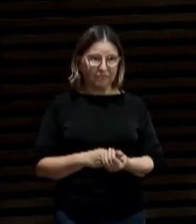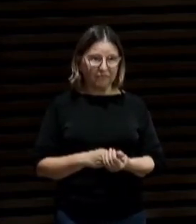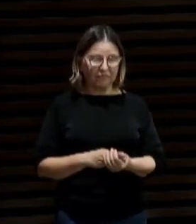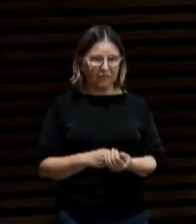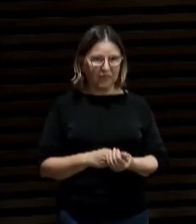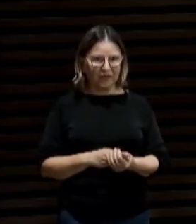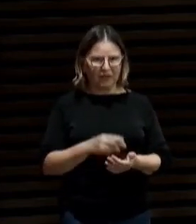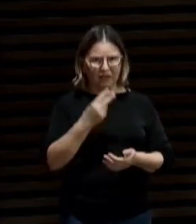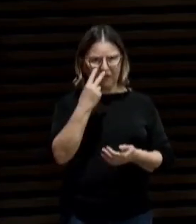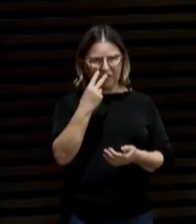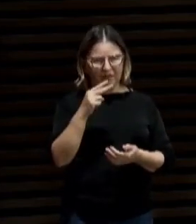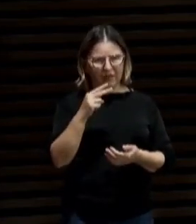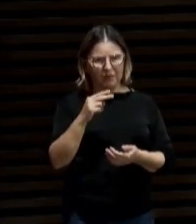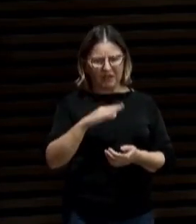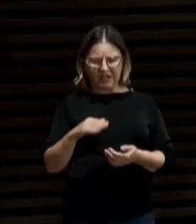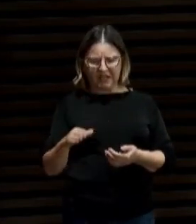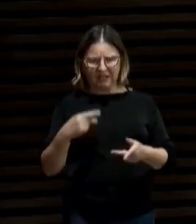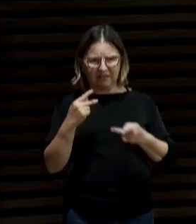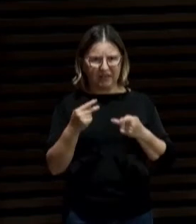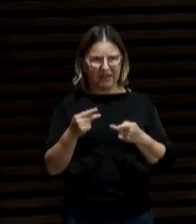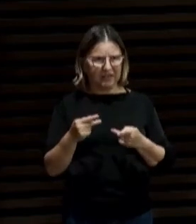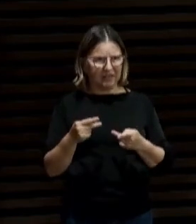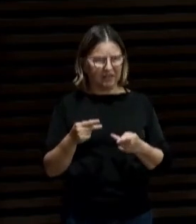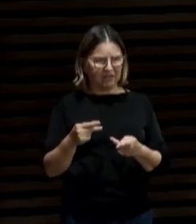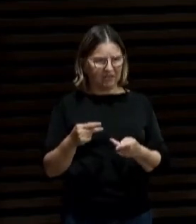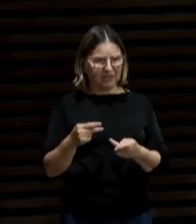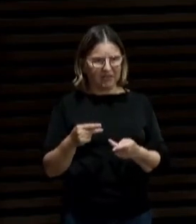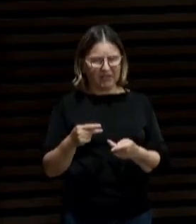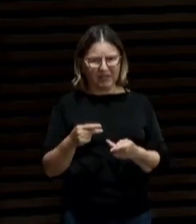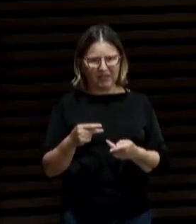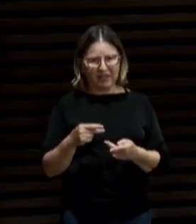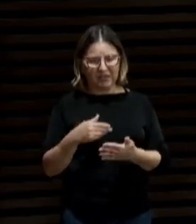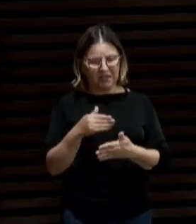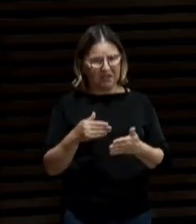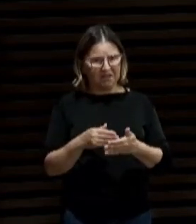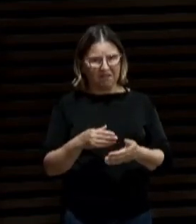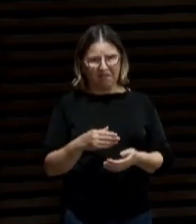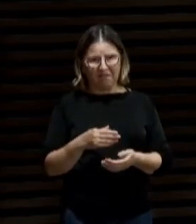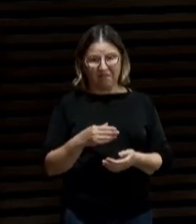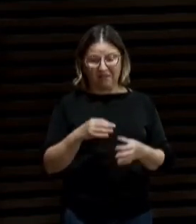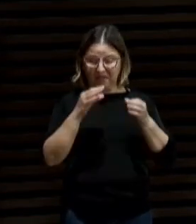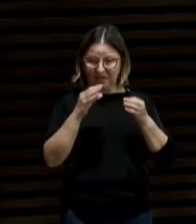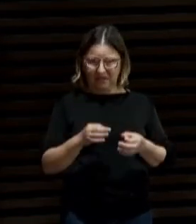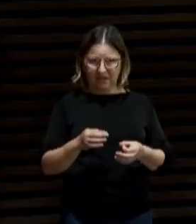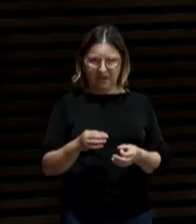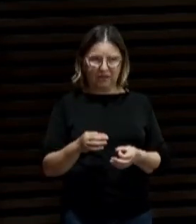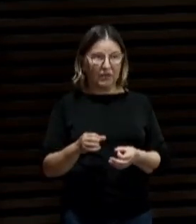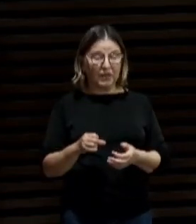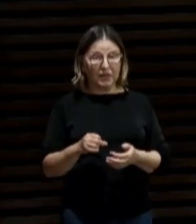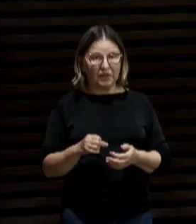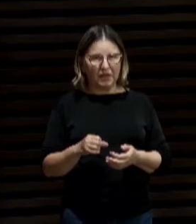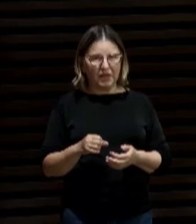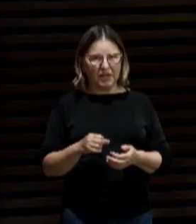criança falando de transgênero e tudo beleza. Aí um pastor falando que homem é homem, mulher é mulher, o cara foi chamado para